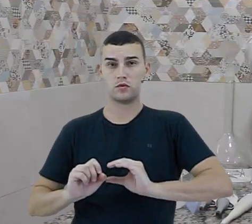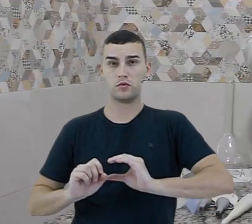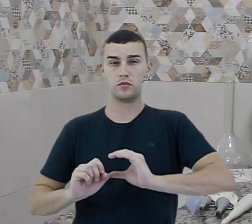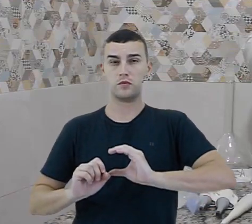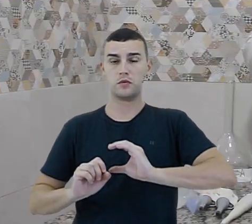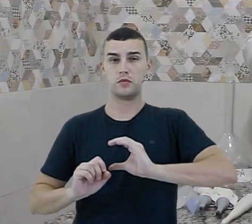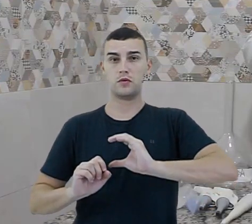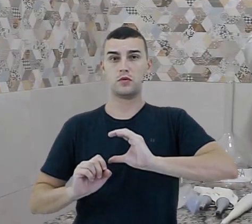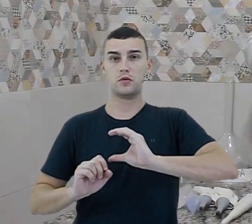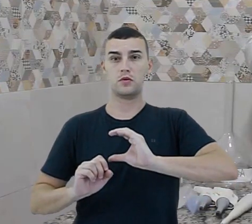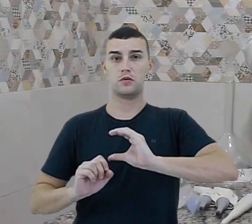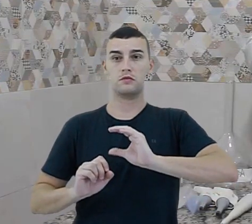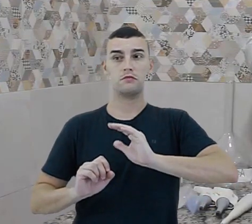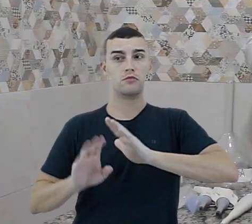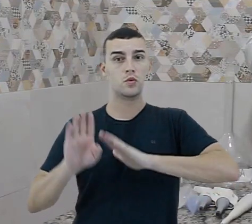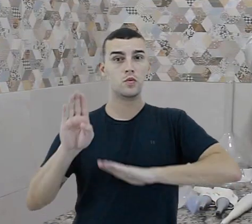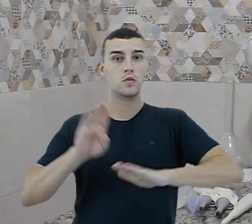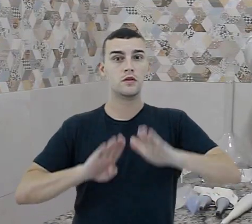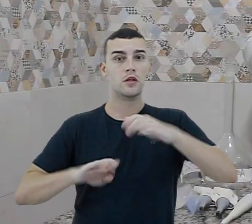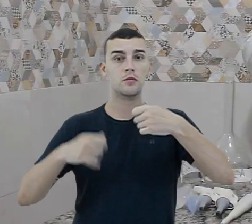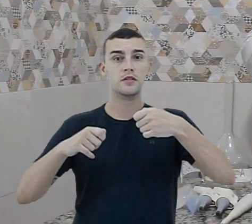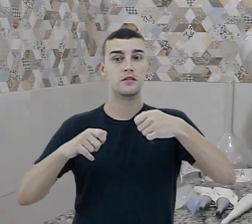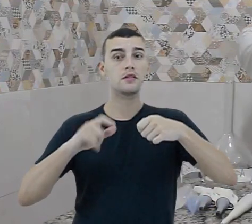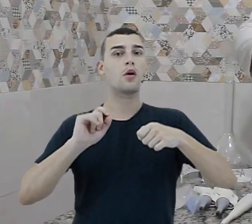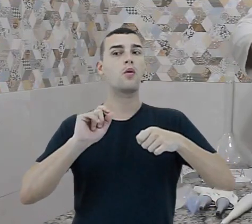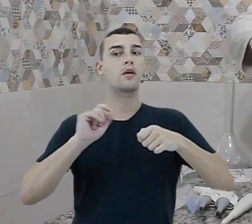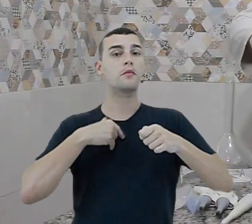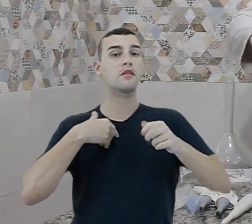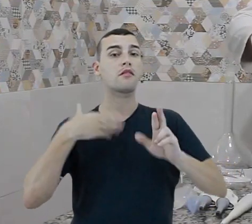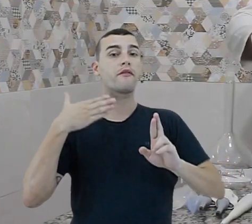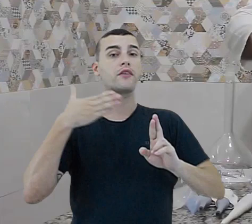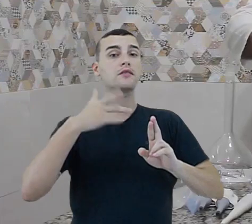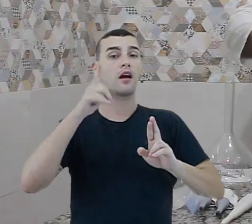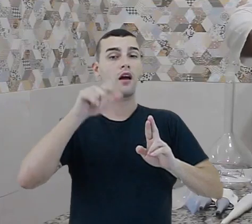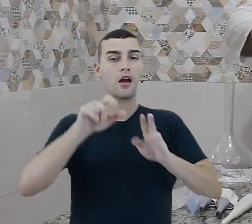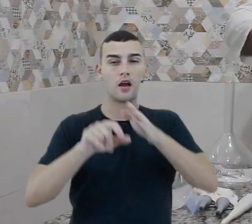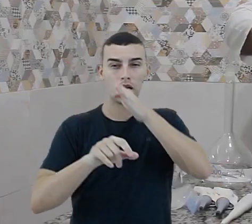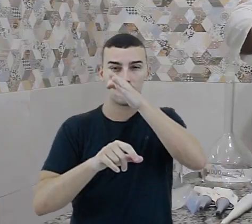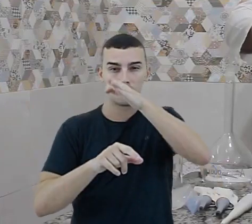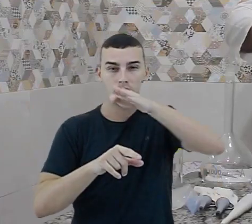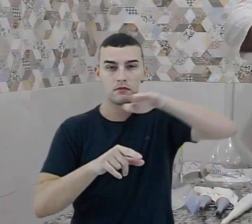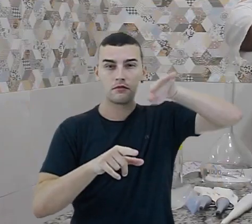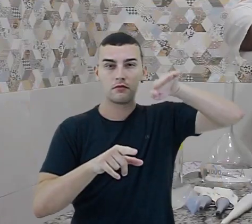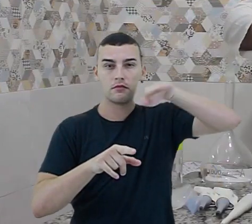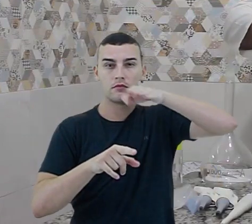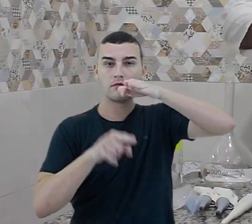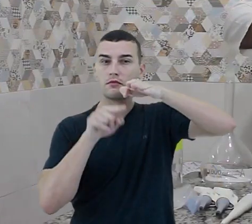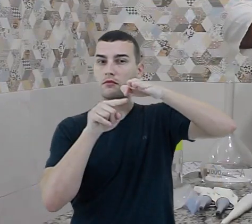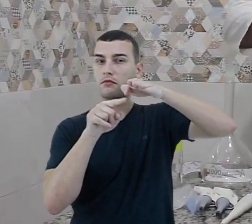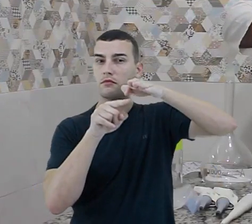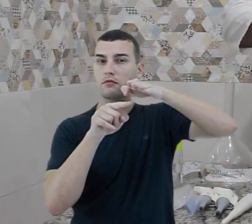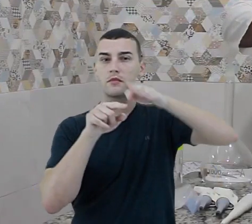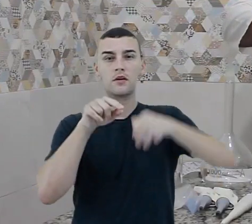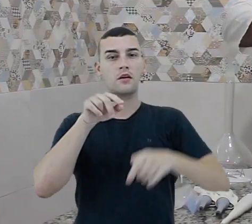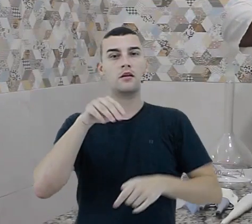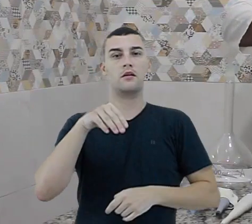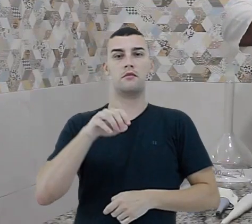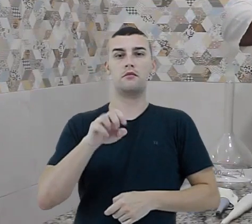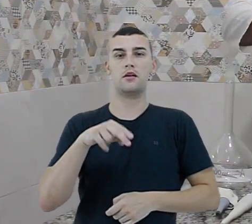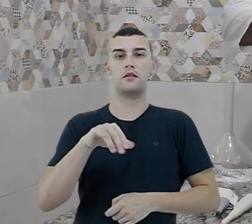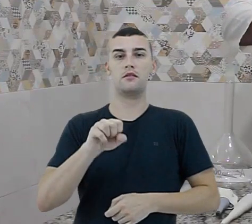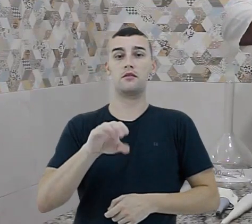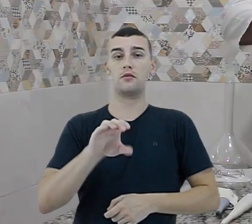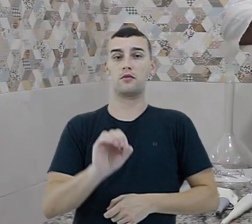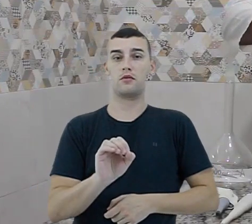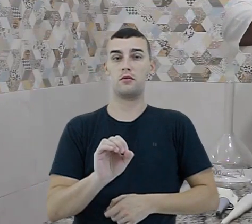cuidado, lembrando que a minha referência é sempre o menisco. Então eu venho agora devagar e